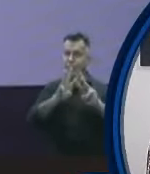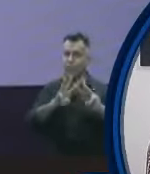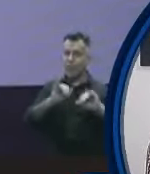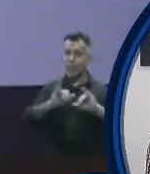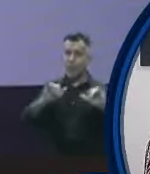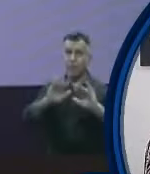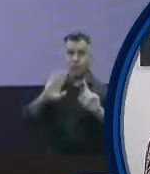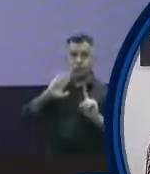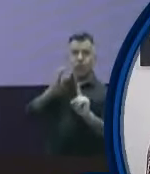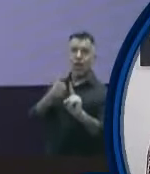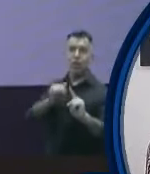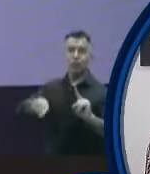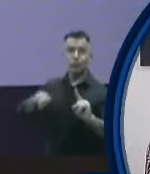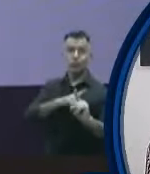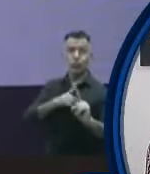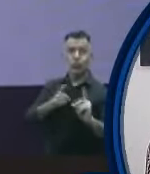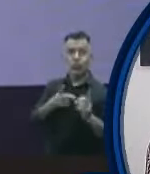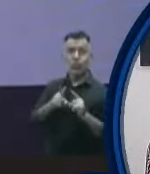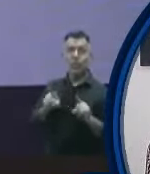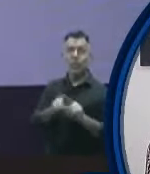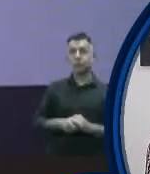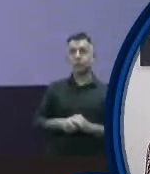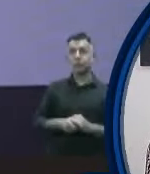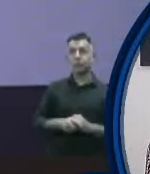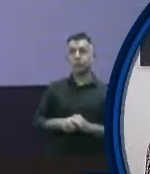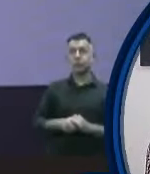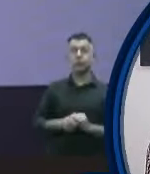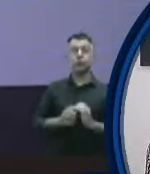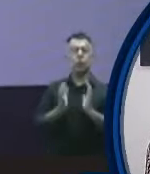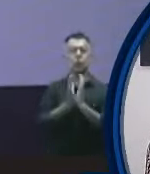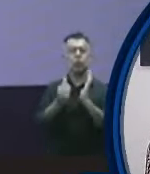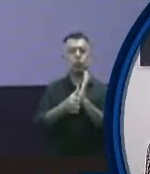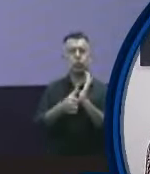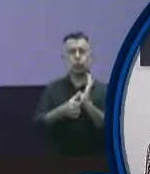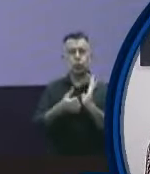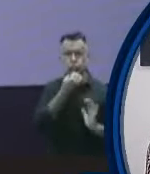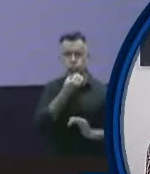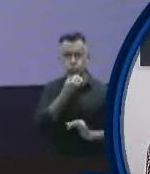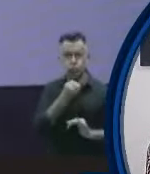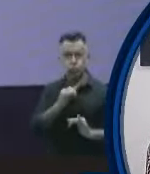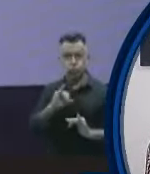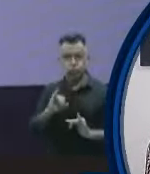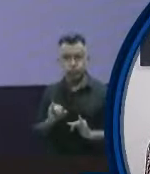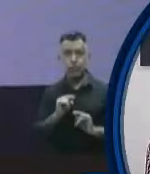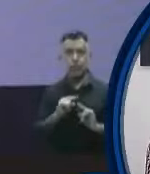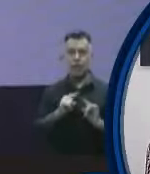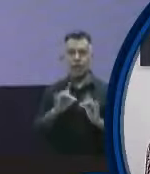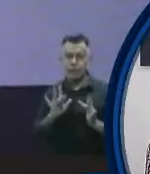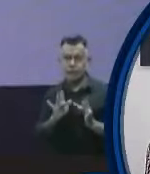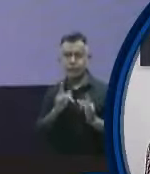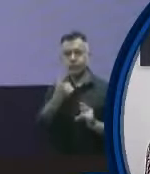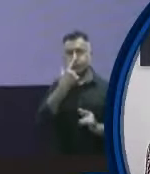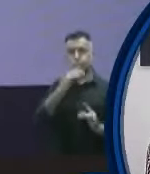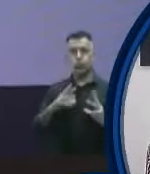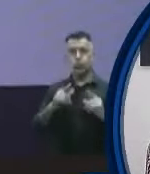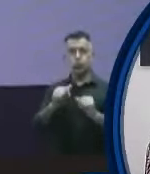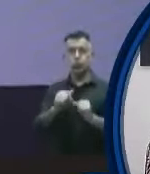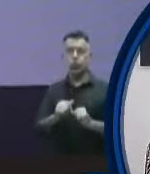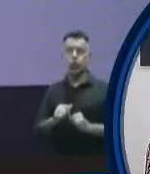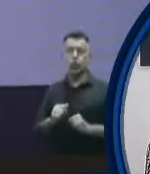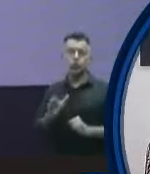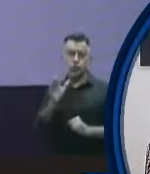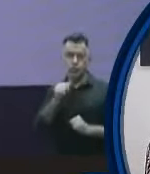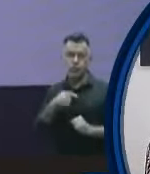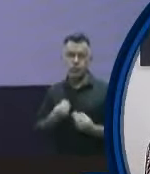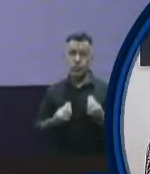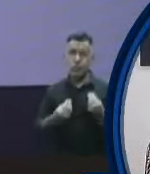e falarem diretamente com os nossos vendedores e incentivá-los. Clube de vantagens. É o clube de afinidade dos nossos sellers que